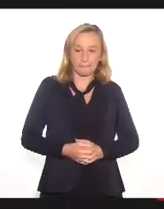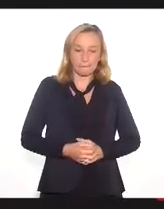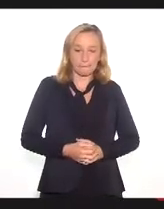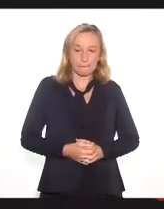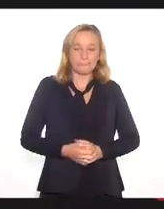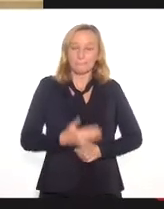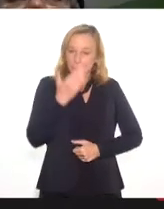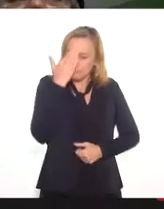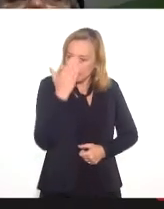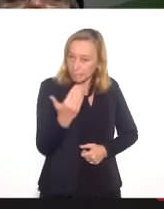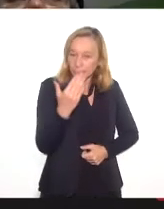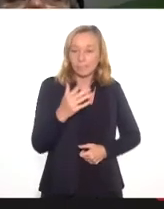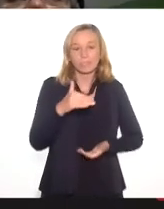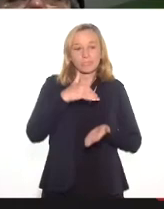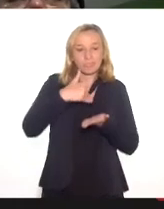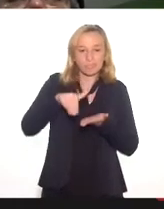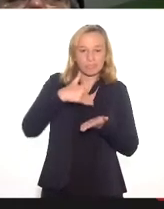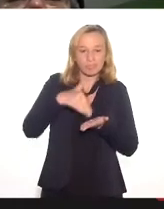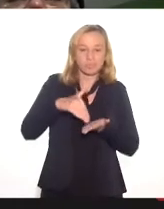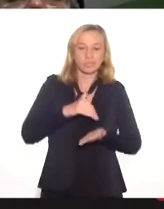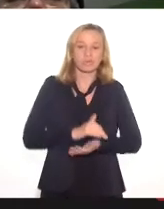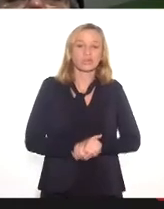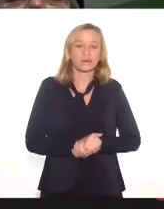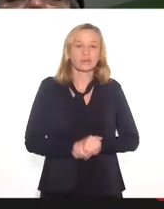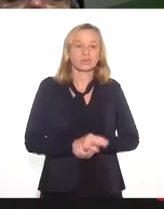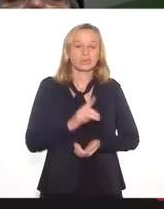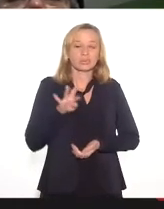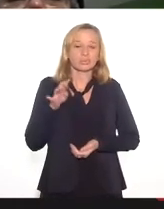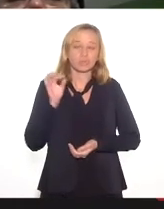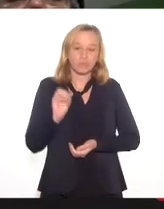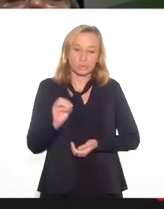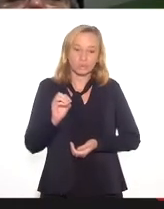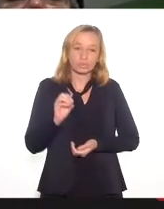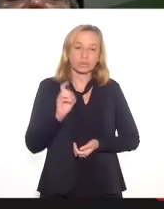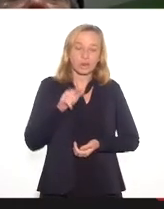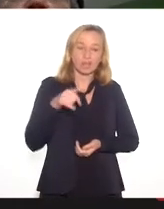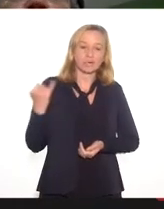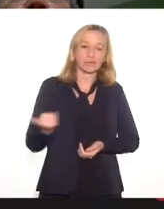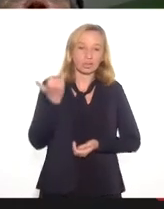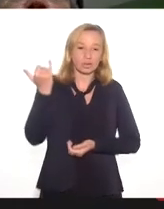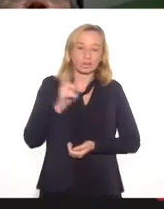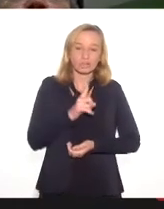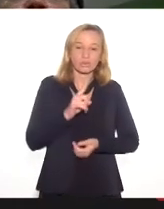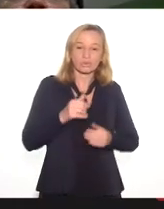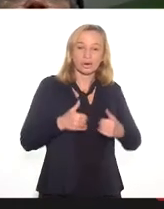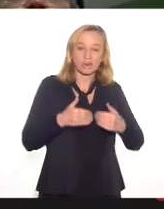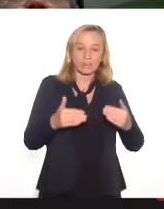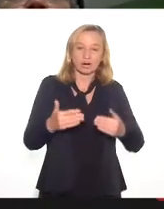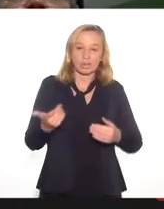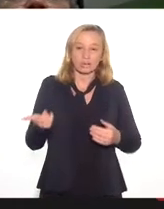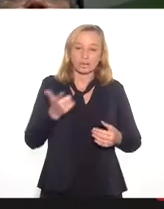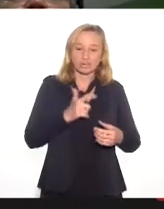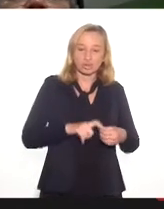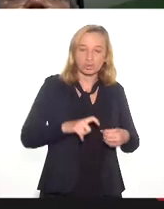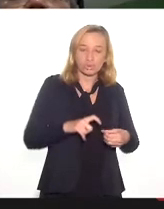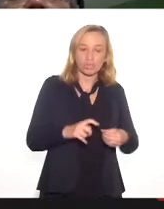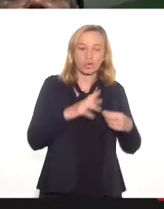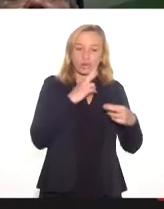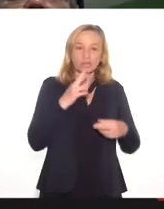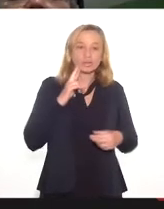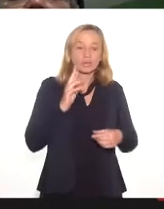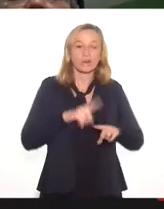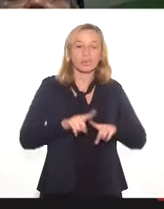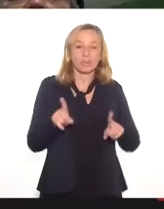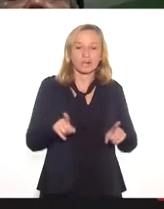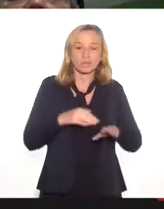Muito obrigada, secretário Bruno Dauari. Importante não só a reabertura dos restaurantes populares, mas também